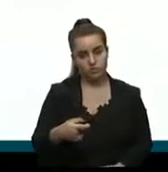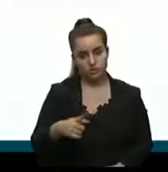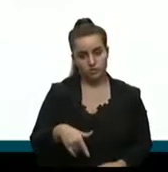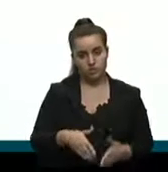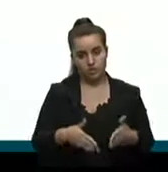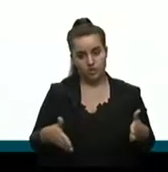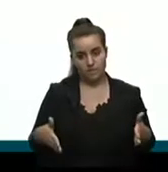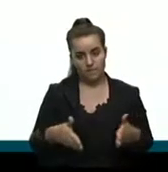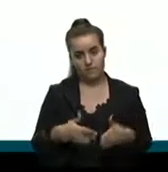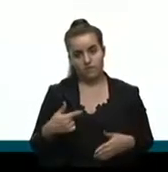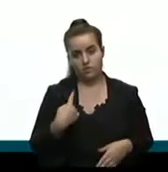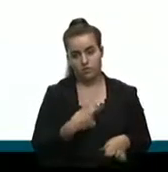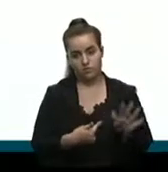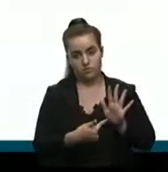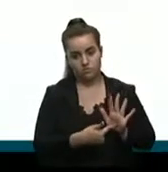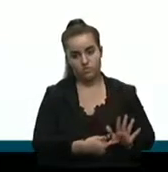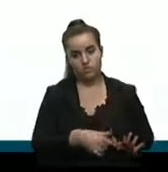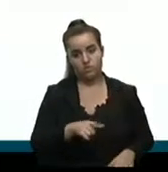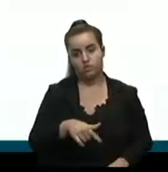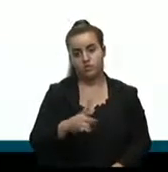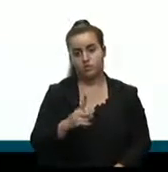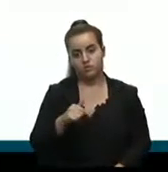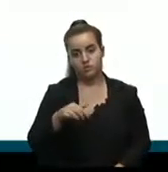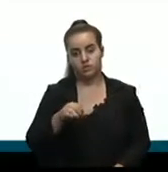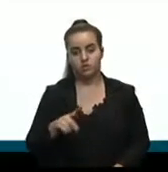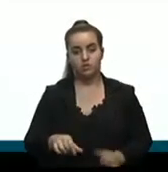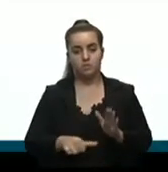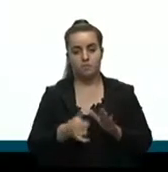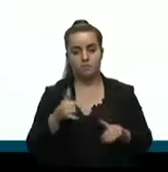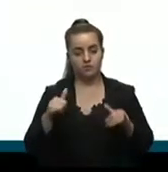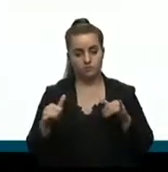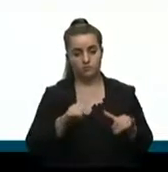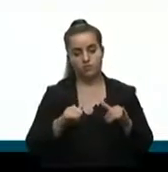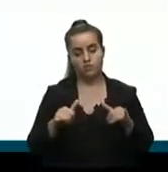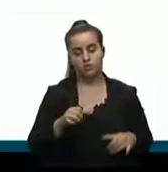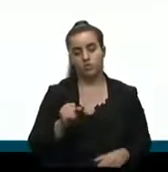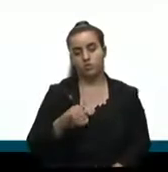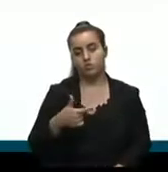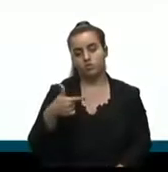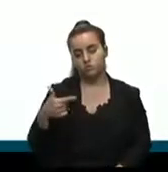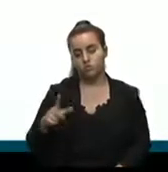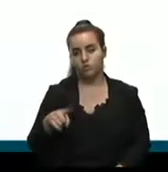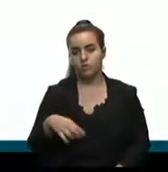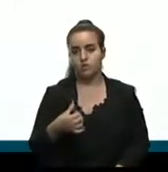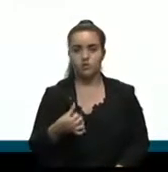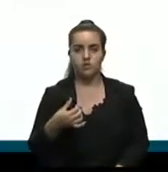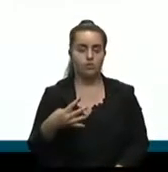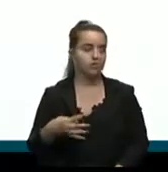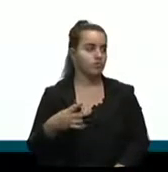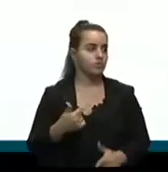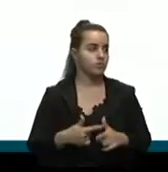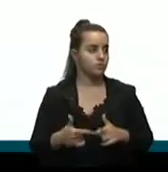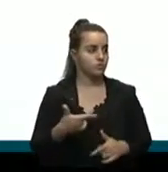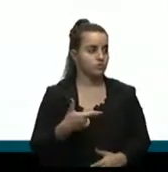nossa amostra. Então, 170, primeira informação. 8 ao quadrado, 64, dividido por